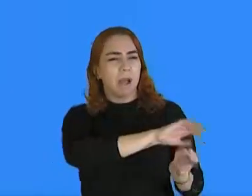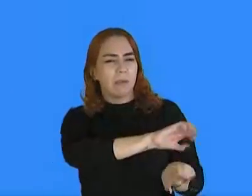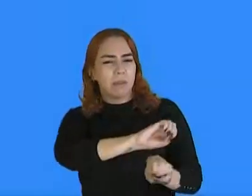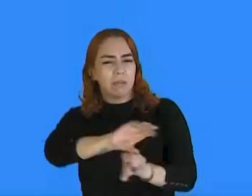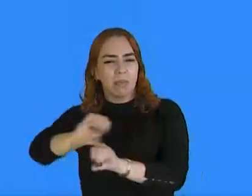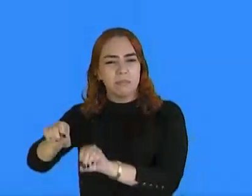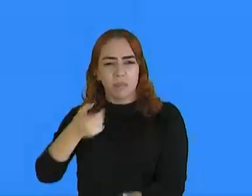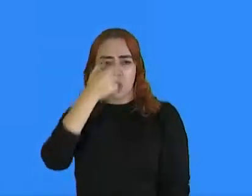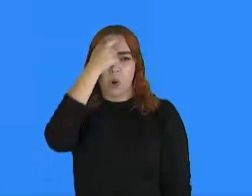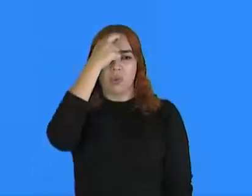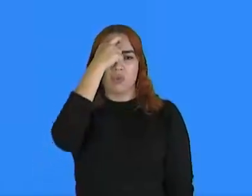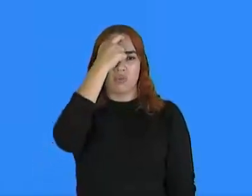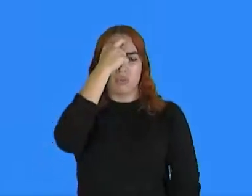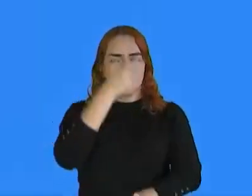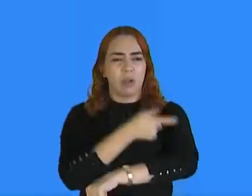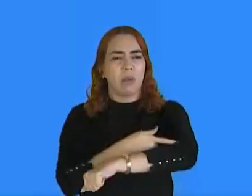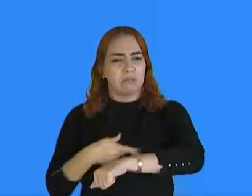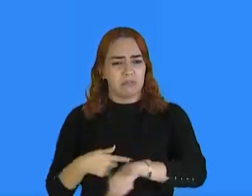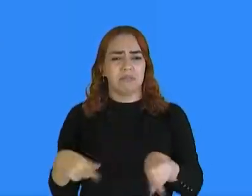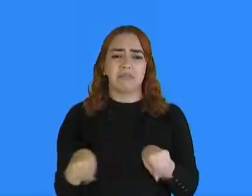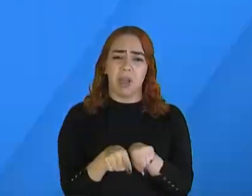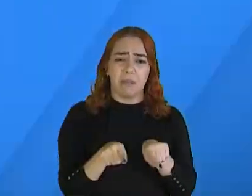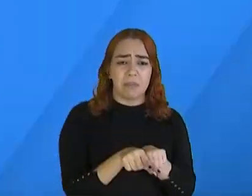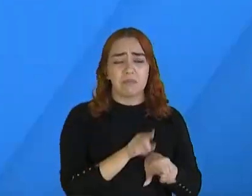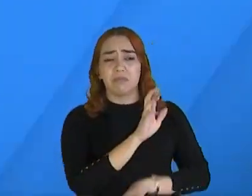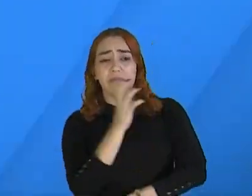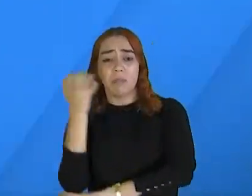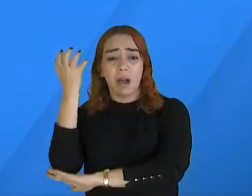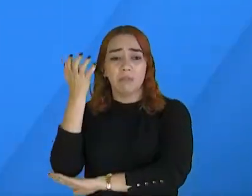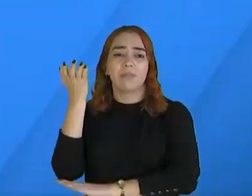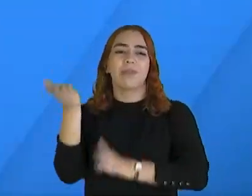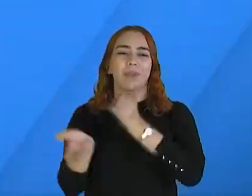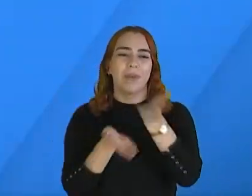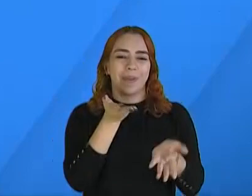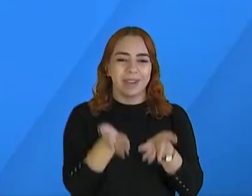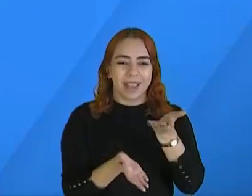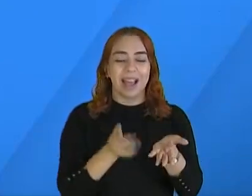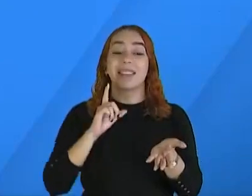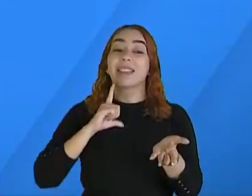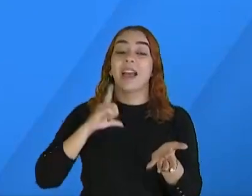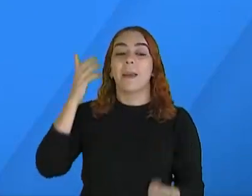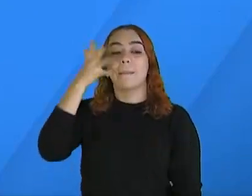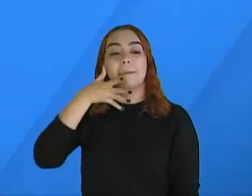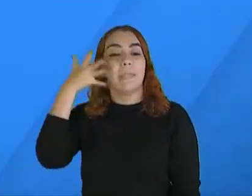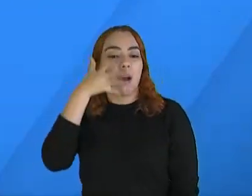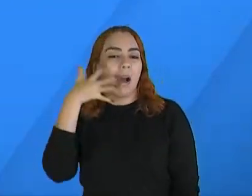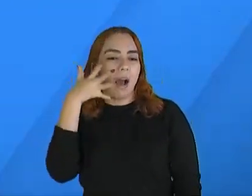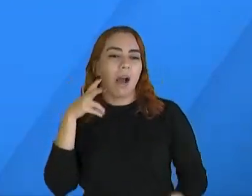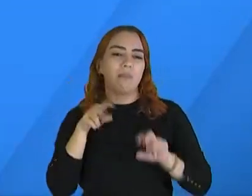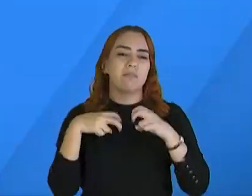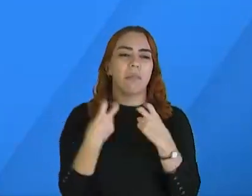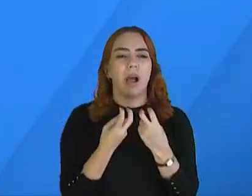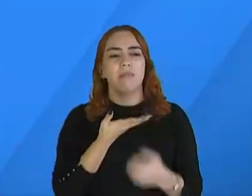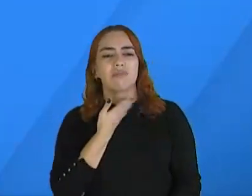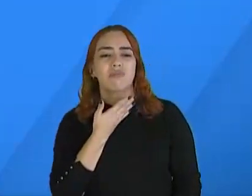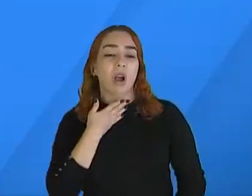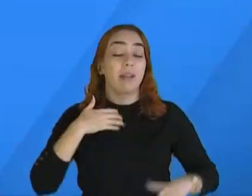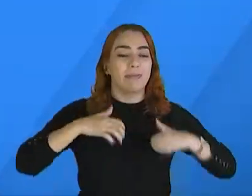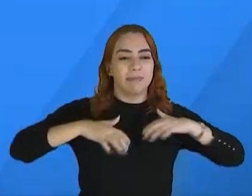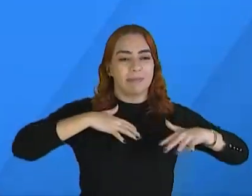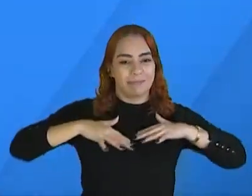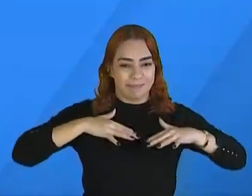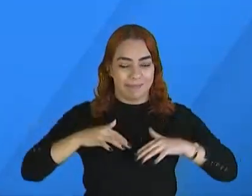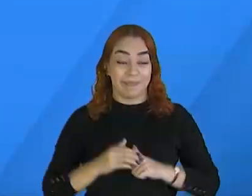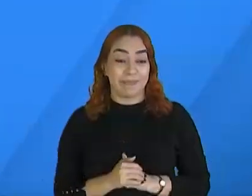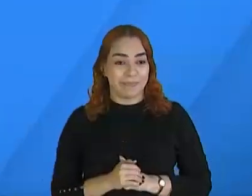e valorizar o patrimônio natural da região. Por lá rolam exposições, rodas de conversa e várias outras ações. Para